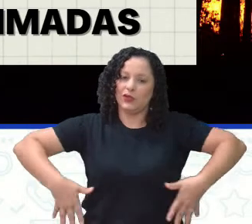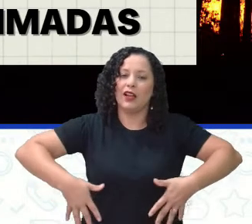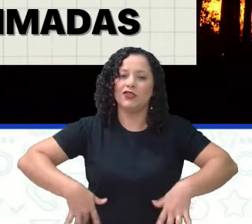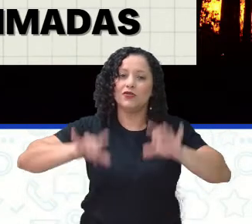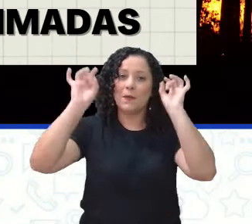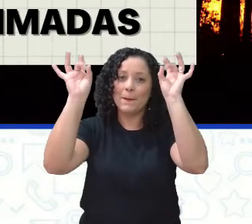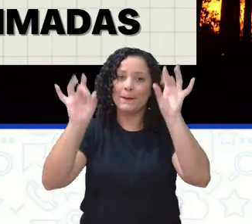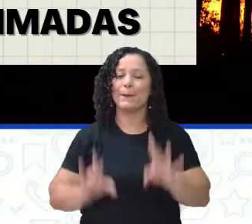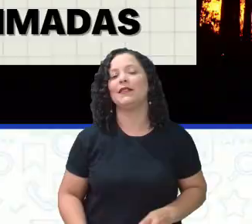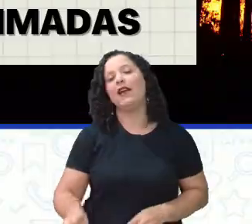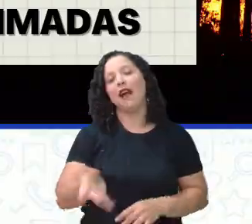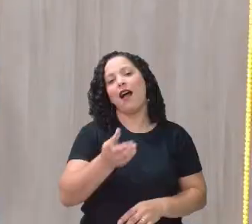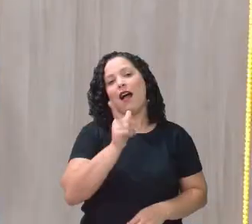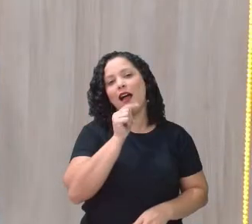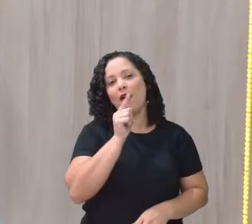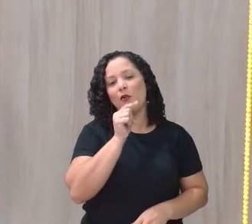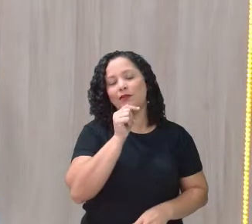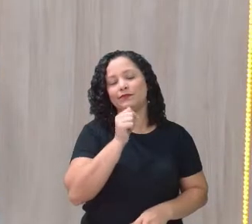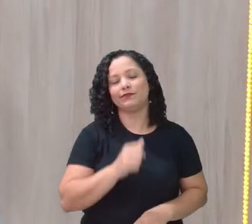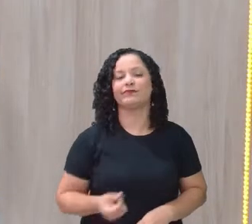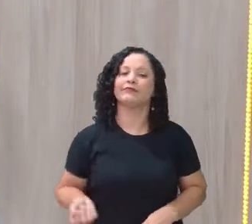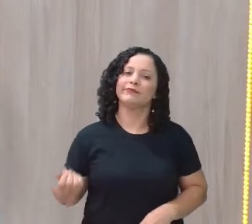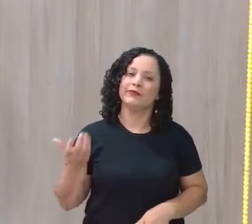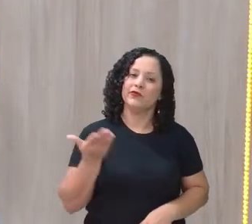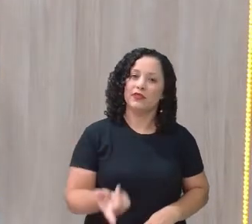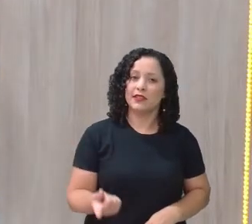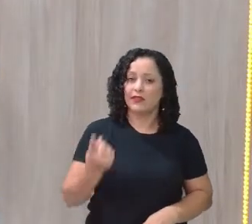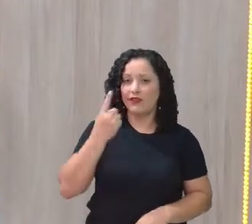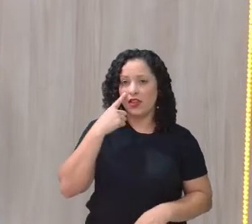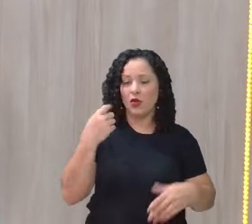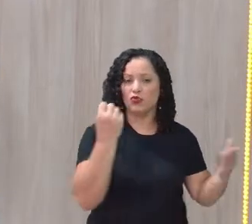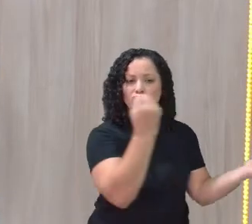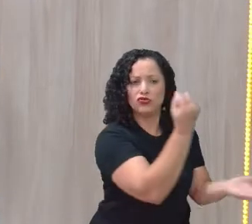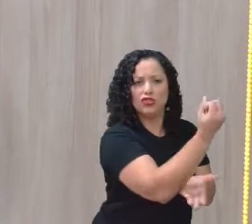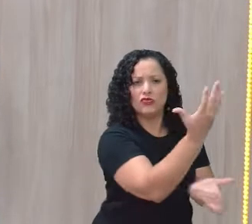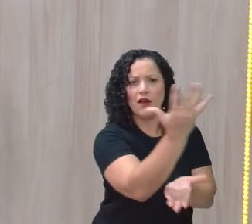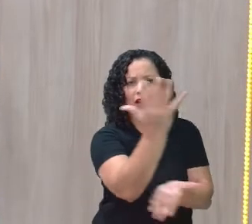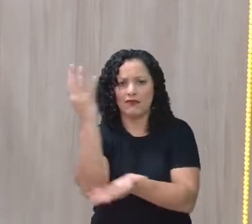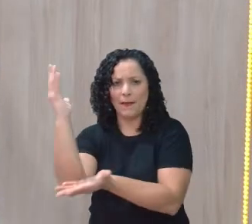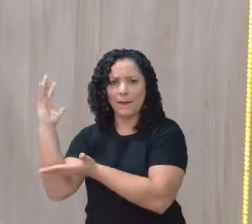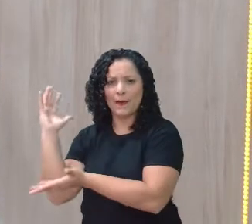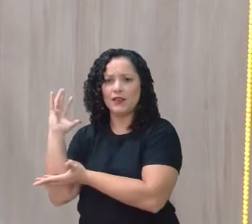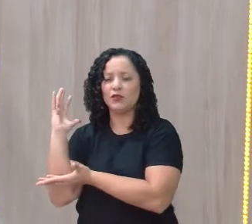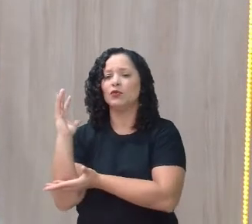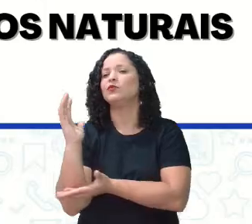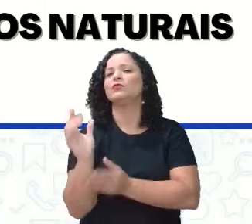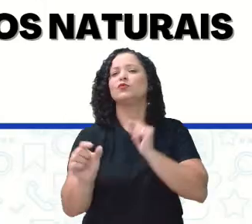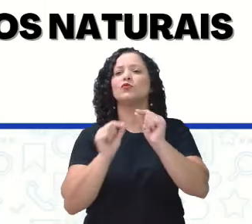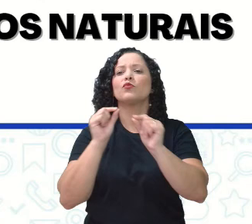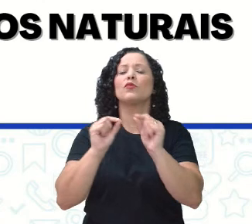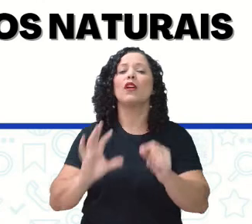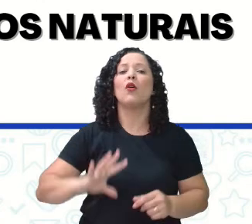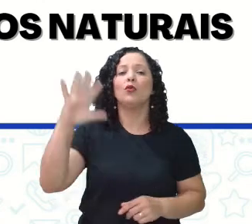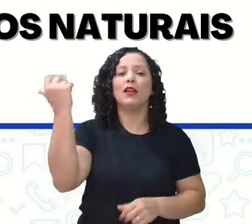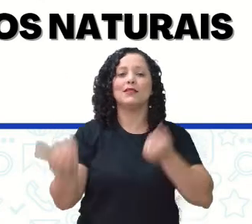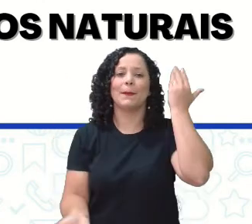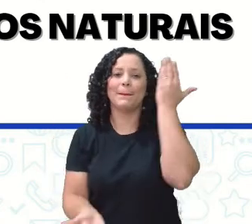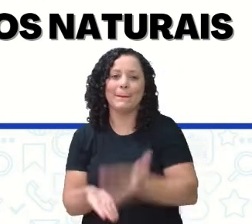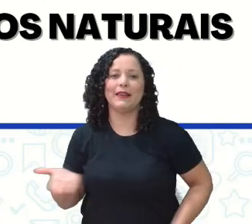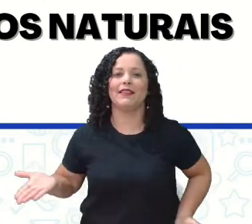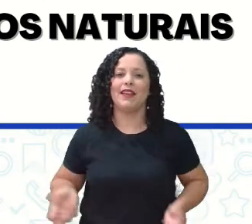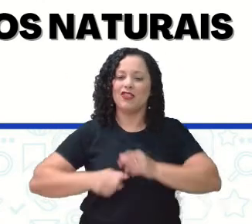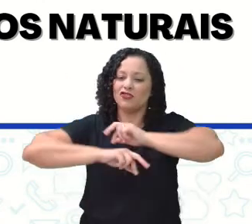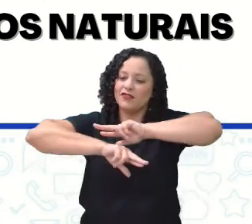da água. Aí, quando você tem a questão do desmatamento, vai ocasionar o quê? Ó, chega aqui na sua tela. Ó. A perda da